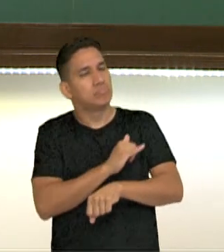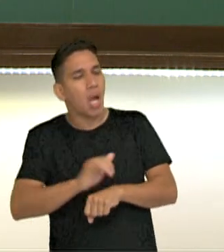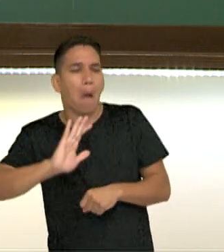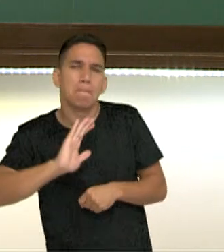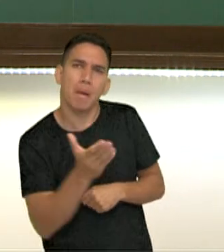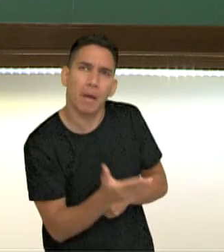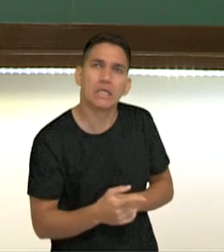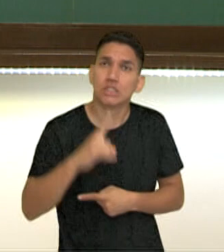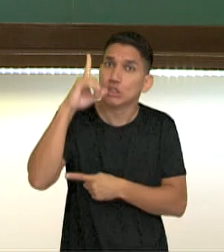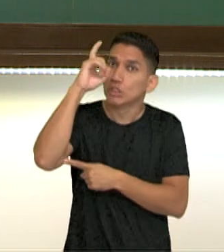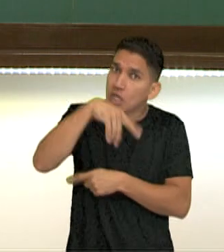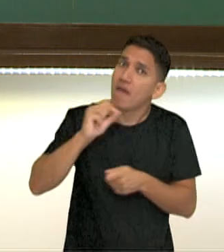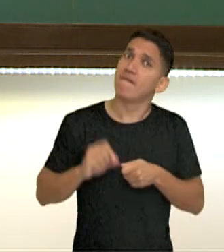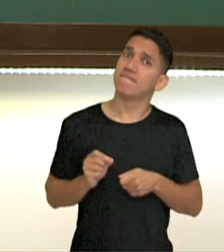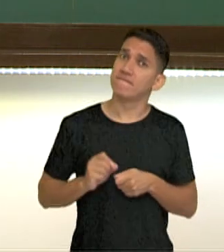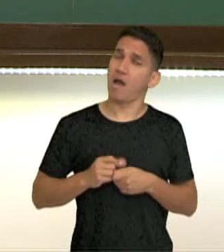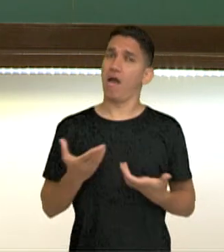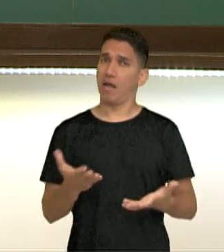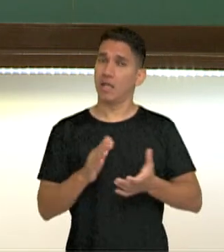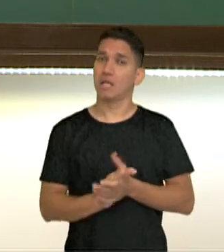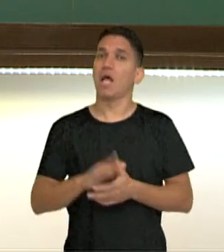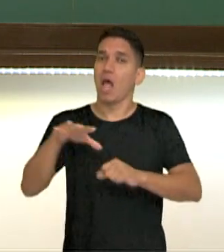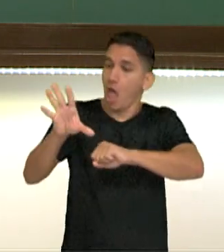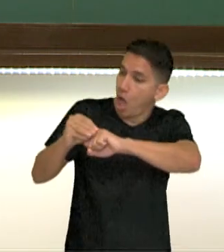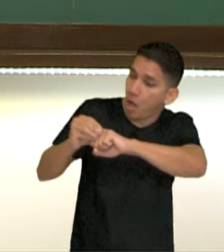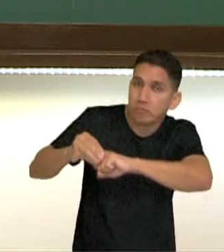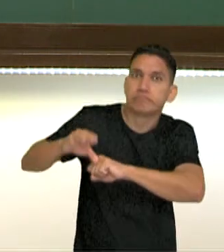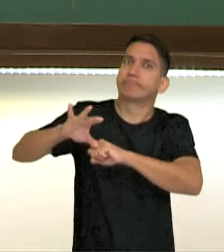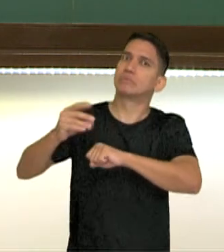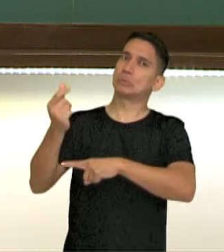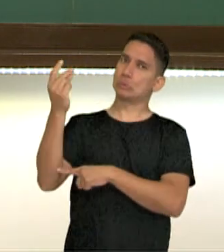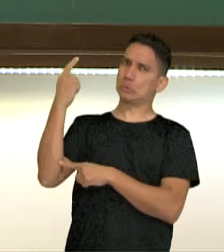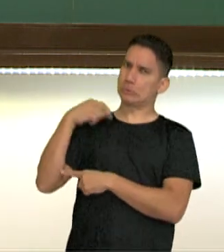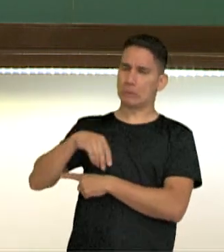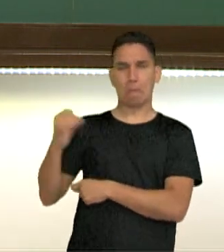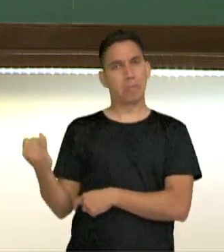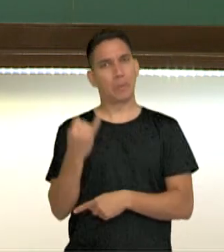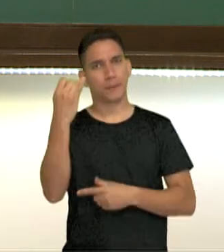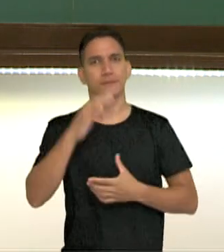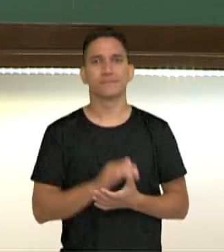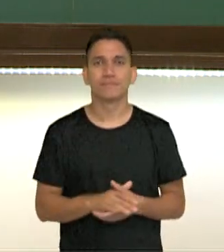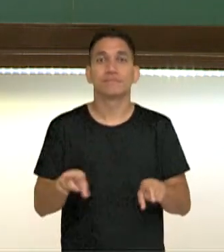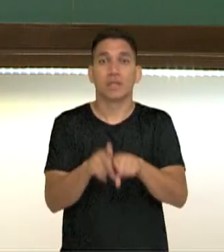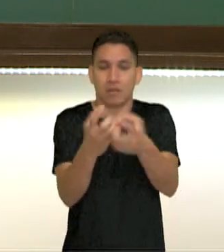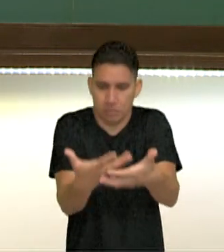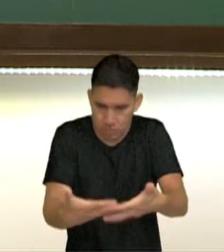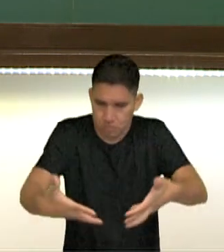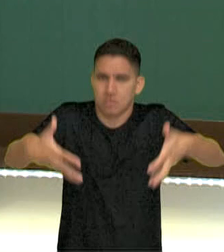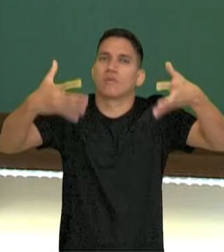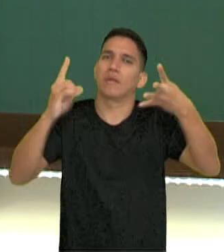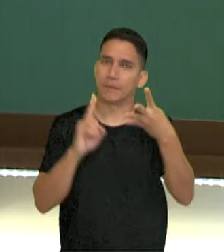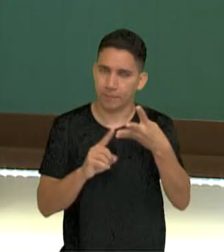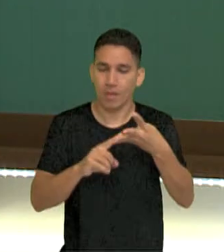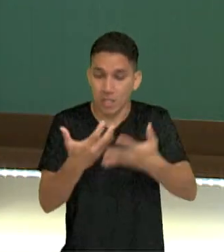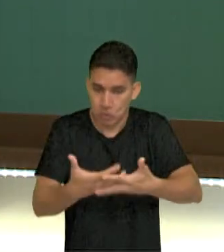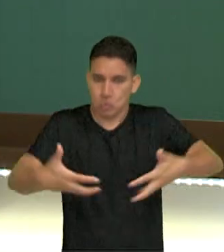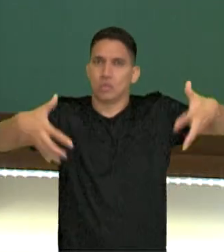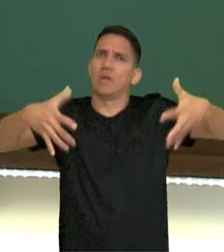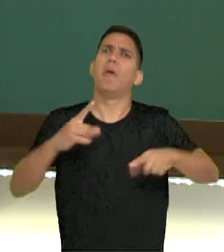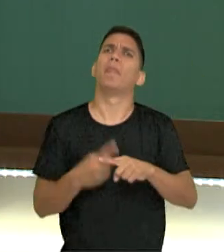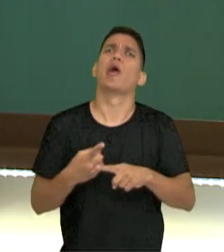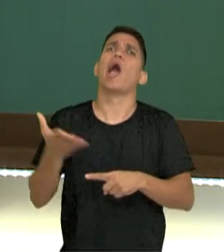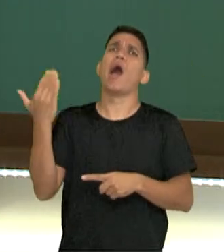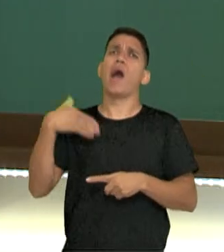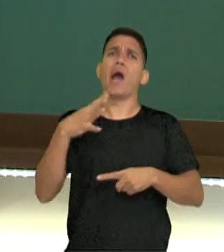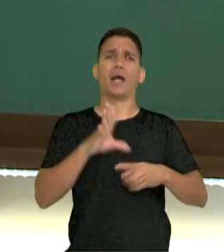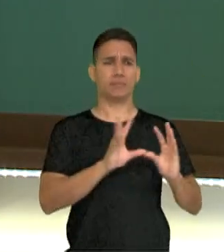muito difíceis de serem produzidas. Um conhecimento do ser humano baita importante. Cesto, claro, para que antes de um nômade não precisava